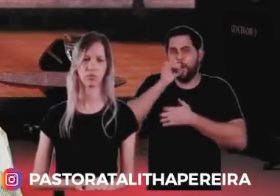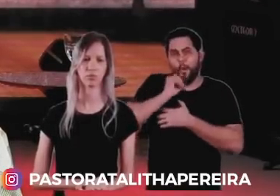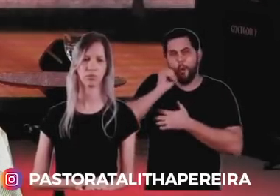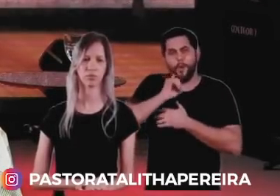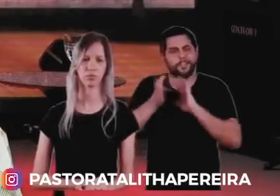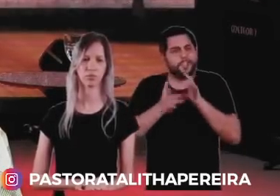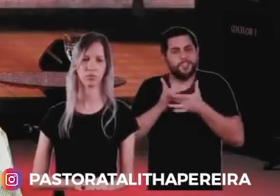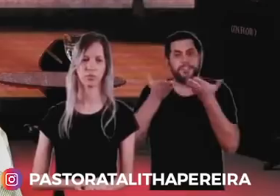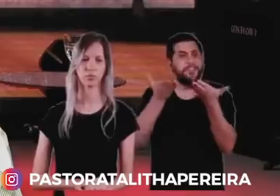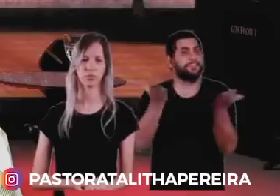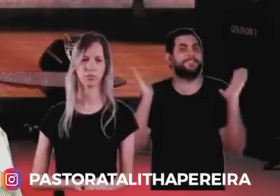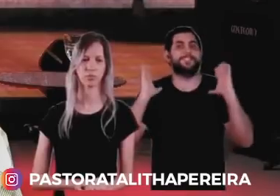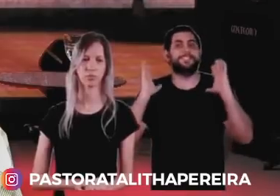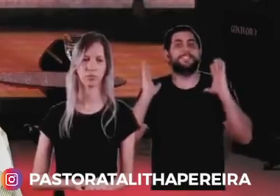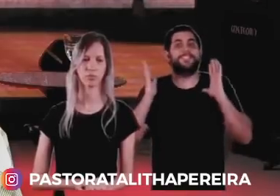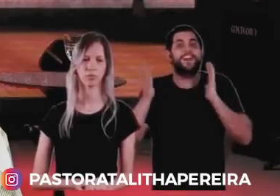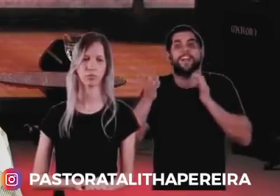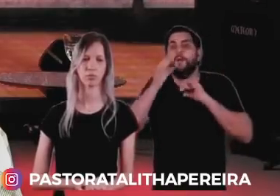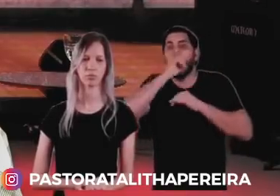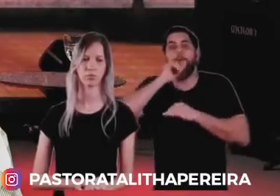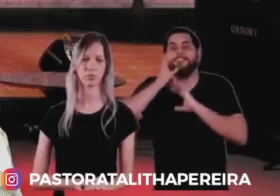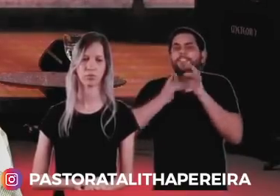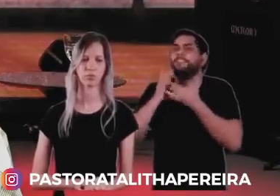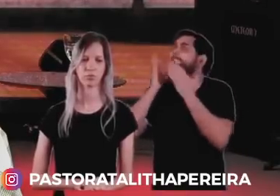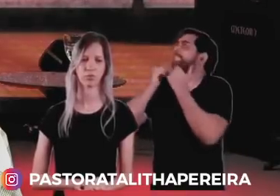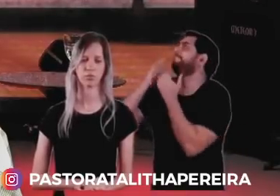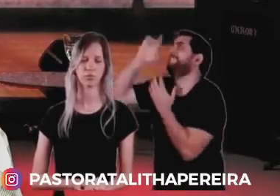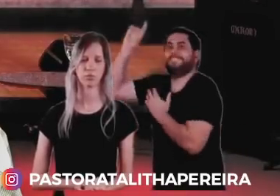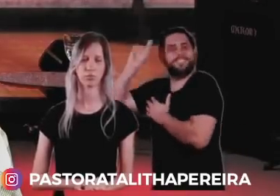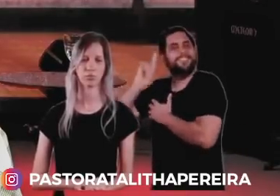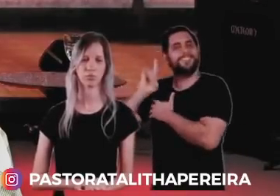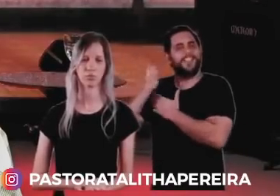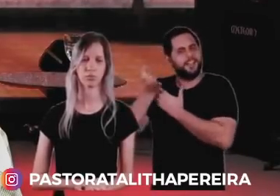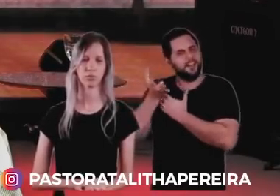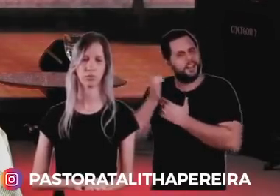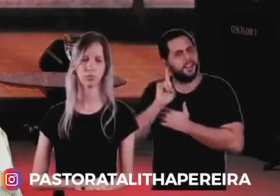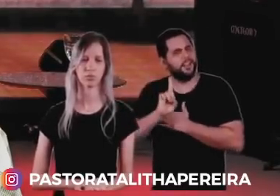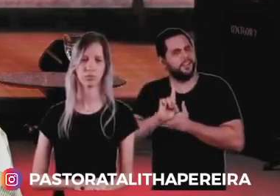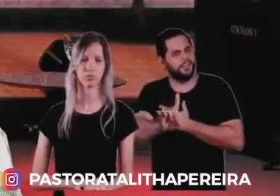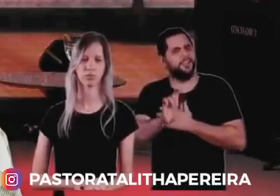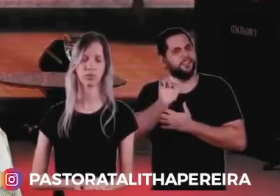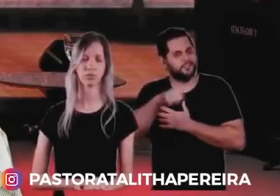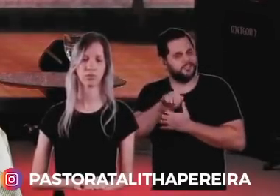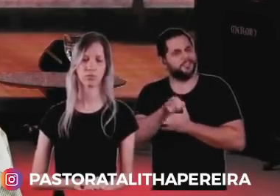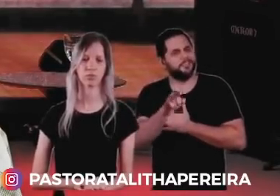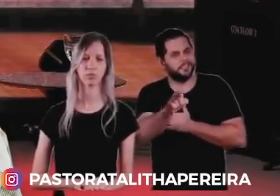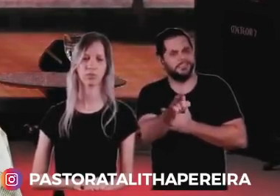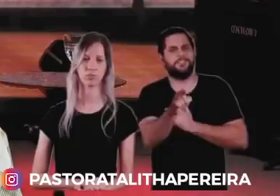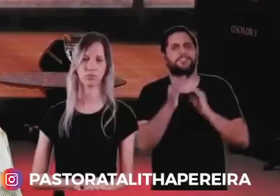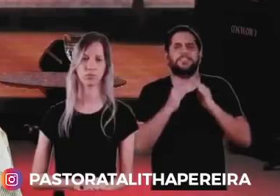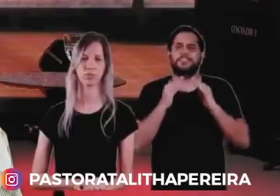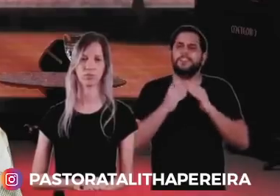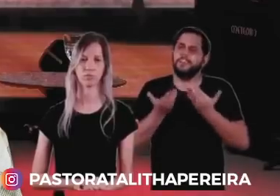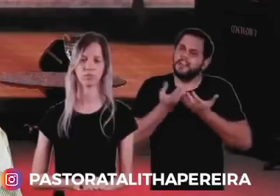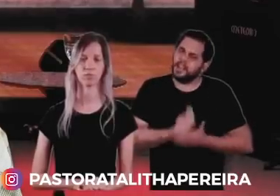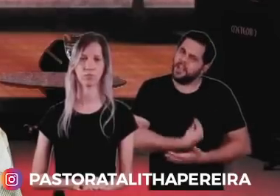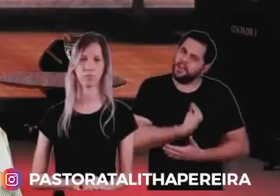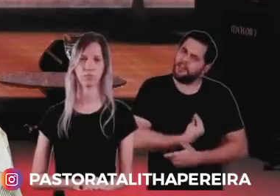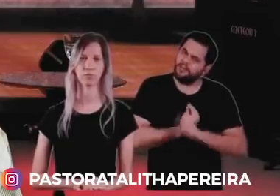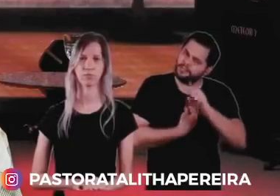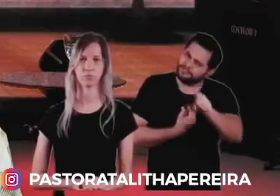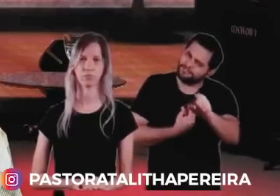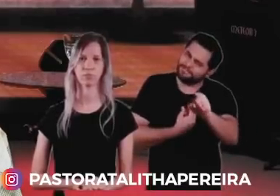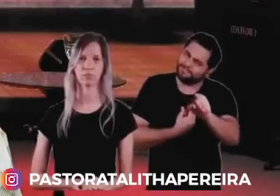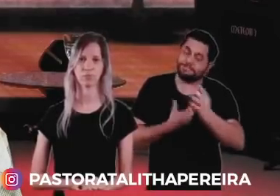você vai botar. É o oi Jesus espiritual que você está dizendo. Jesus quer entrar de vez. Ele quer entrar de vez e fazer morada no teu